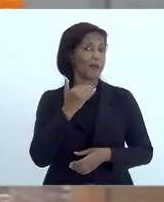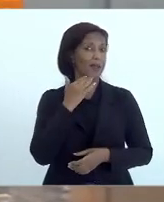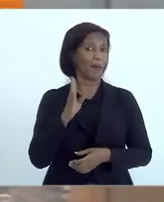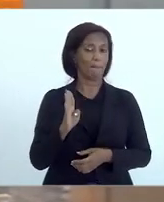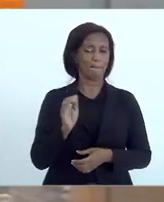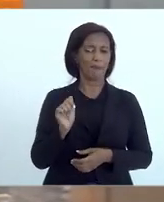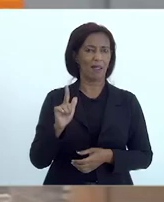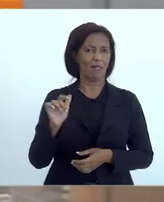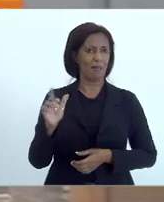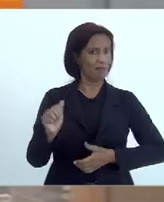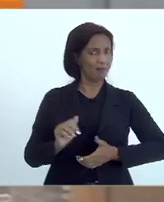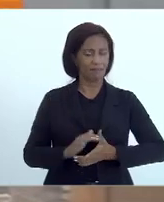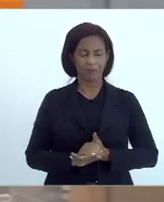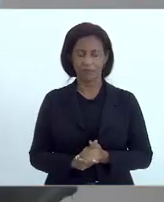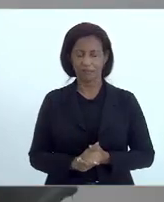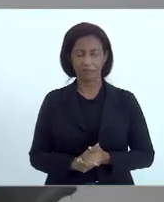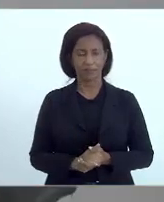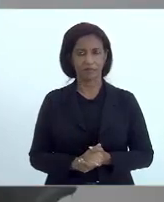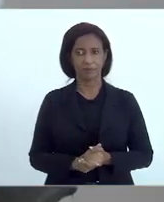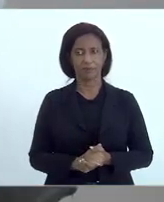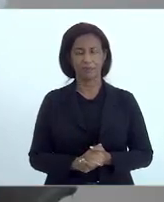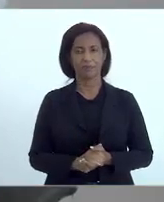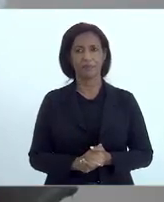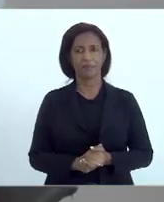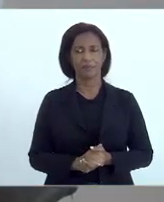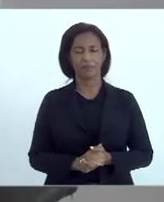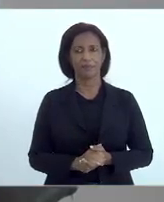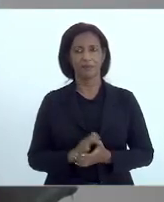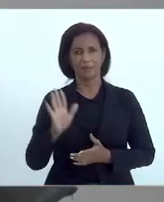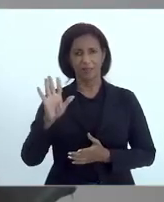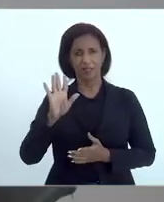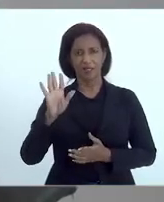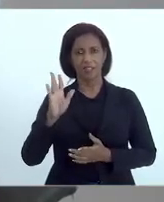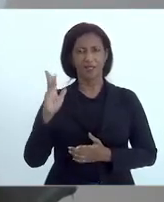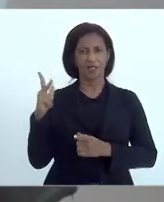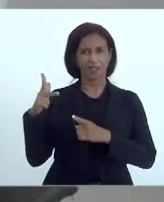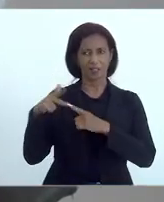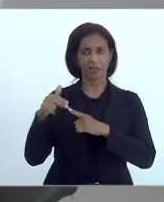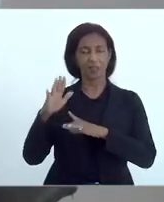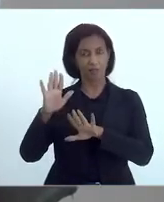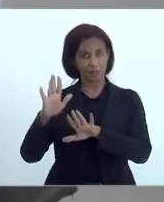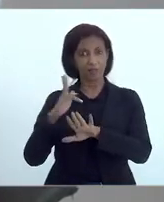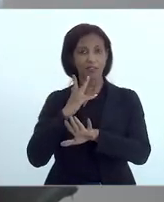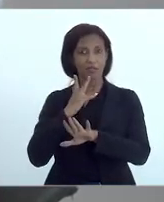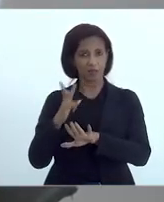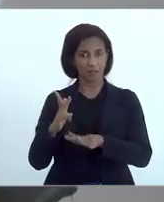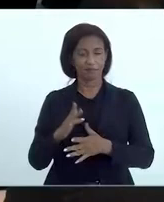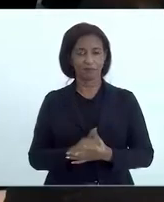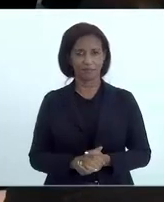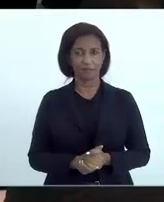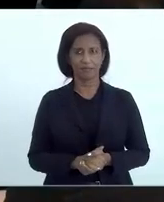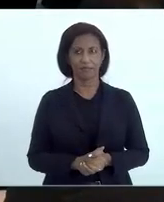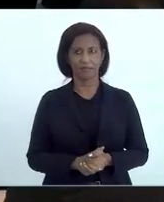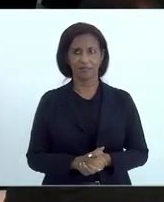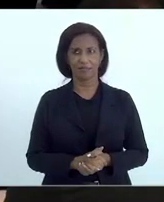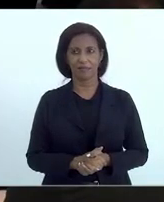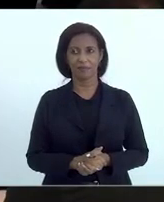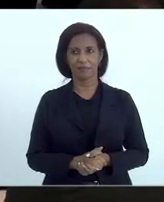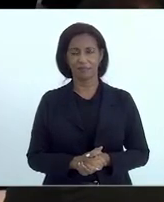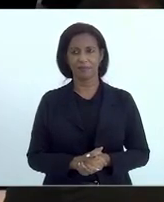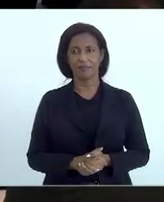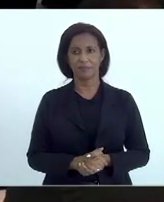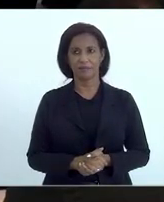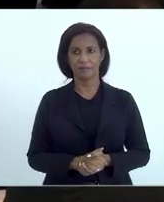balé não não não tem gerado então não desculpa não deixa eu terminar o seu palavra tá mas eu não falei para tu acha eu terminar os